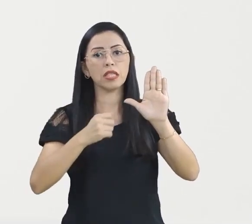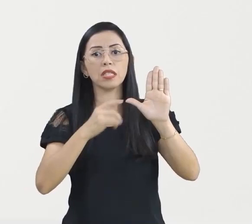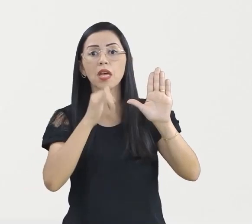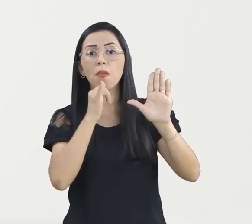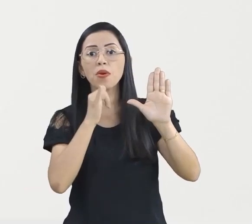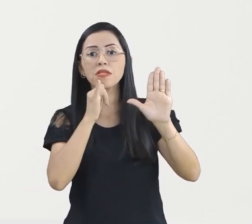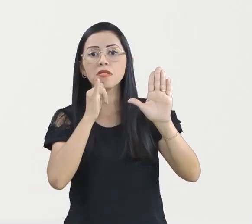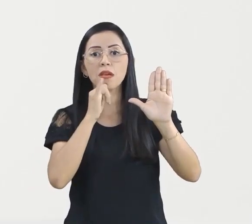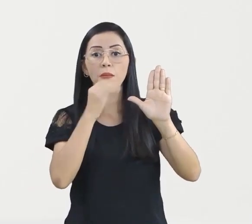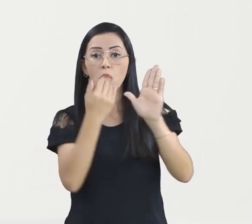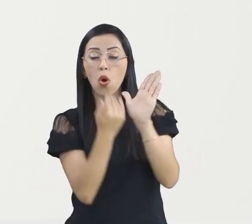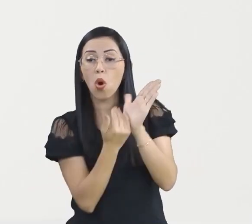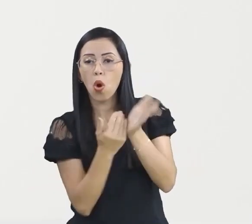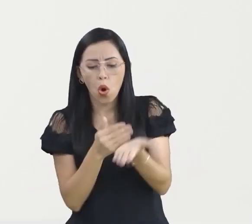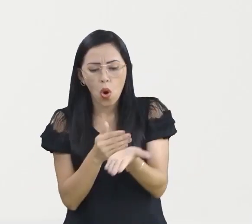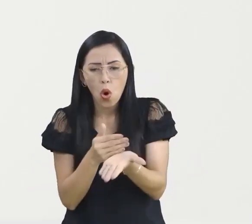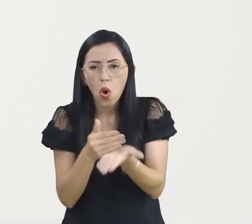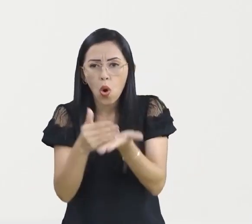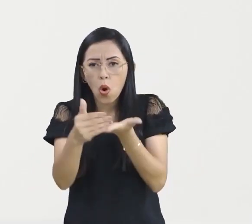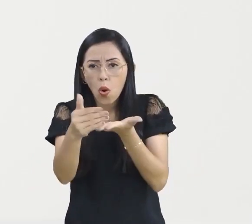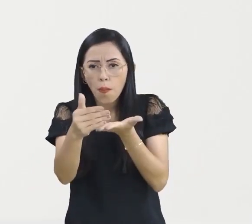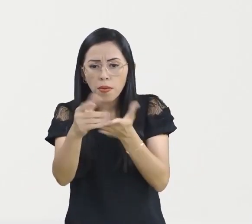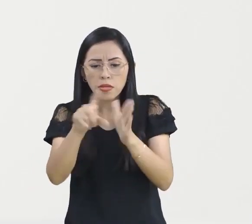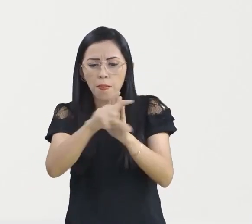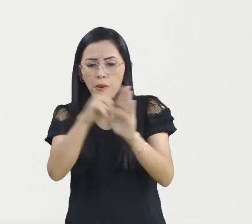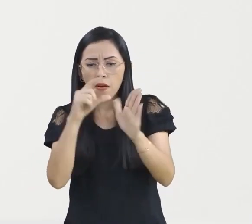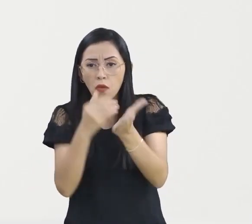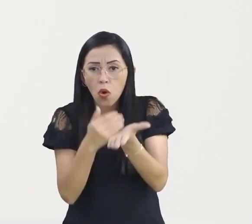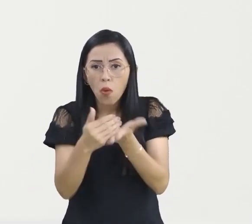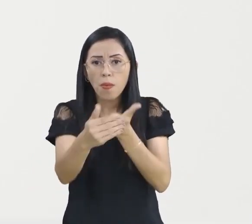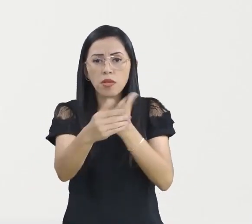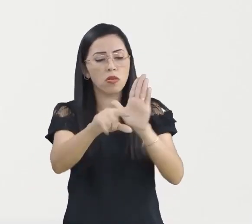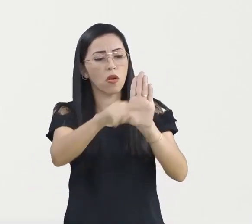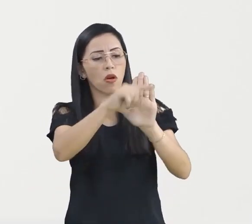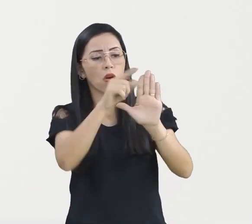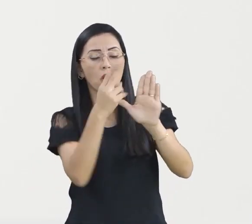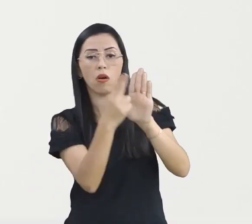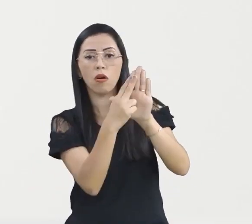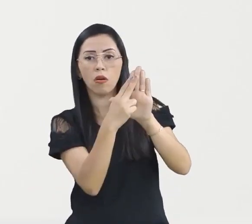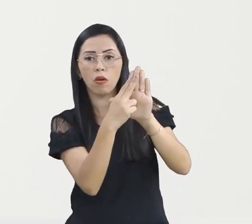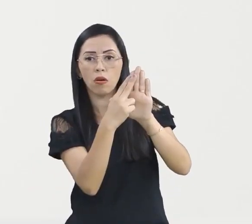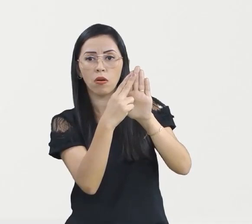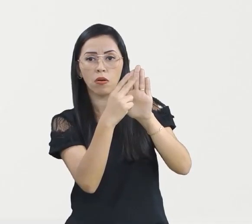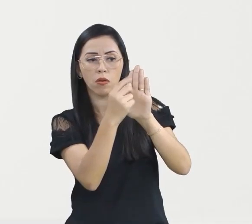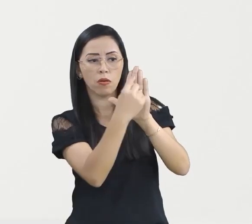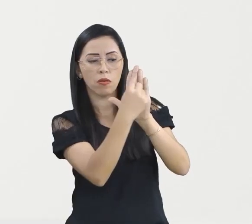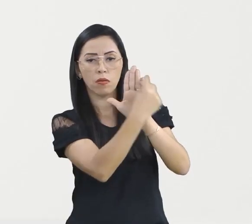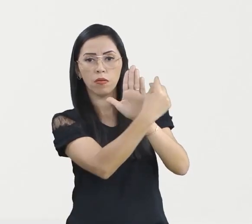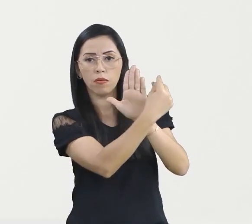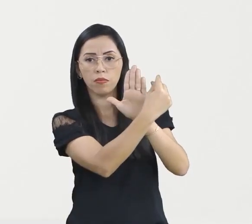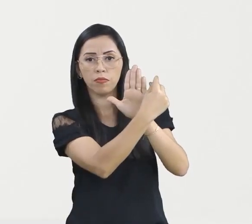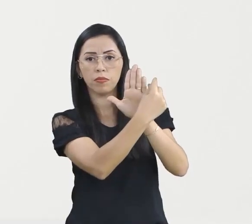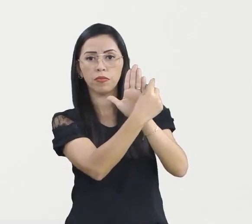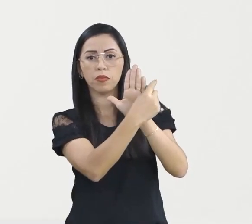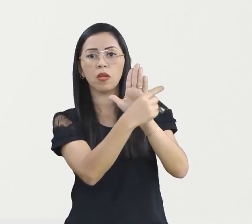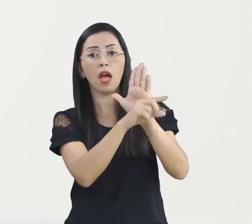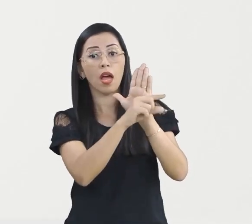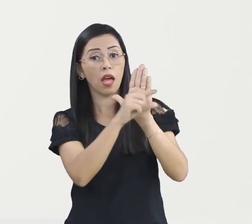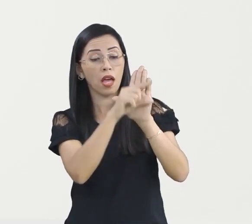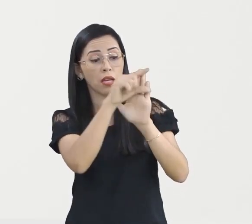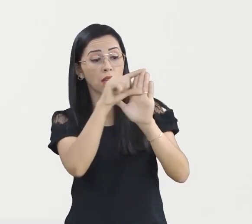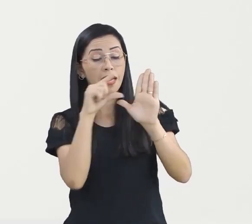inicial é maiúscula, eu pontuo, depois eu vou para uma outra linha e faço o